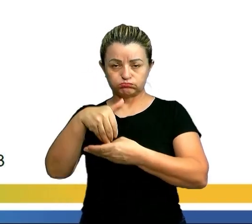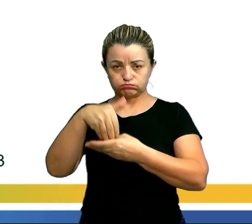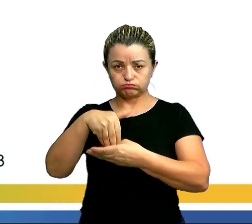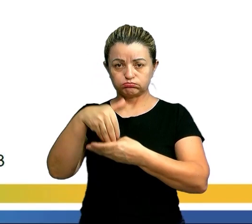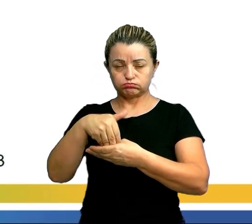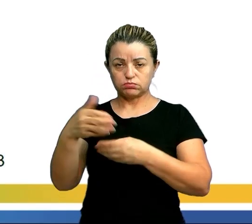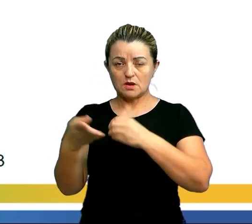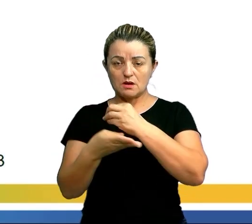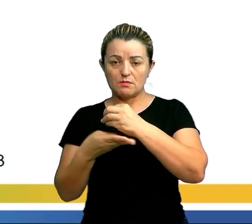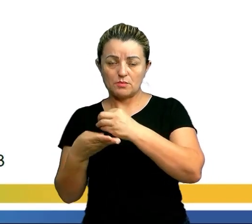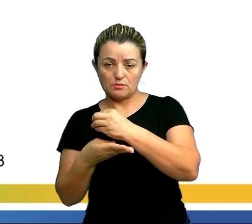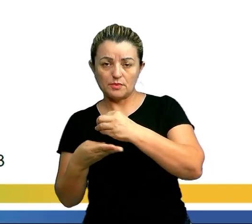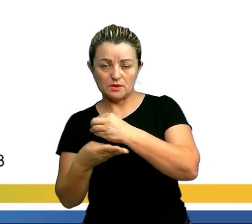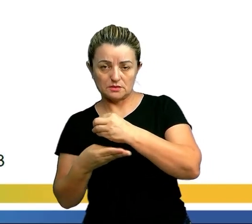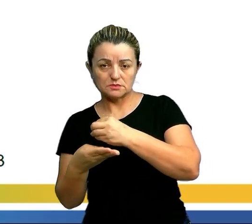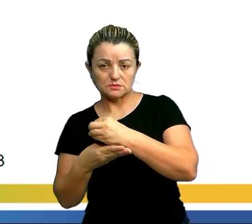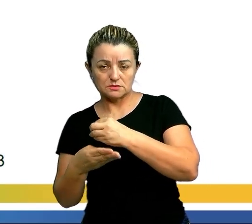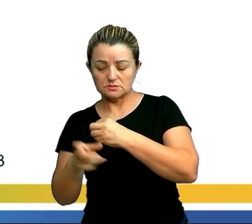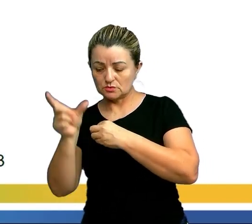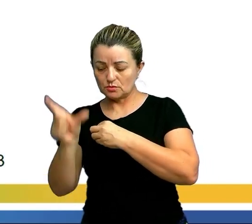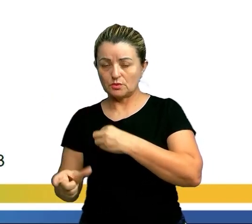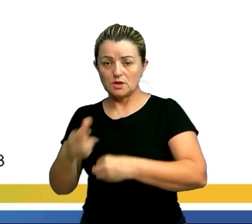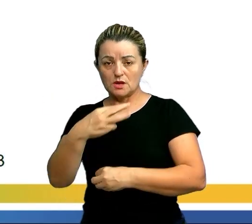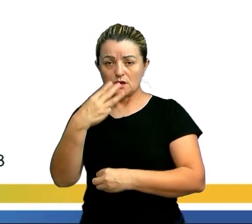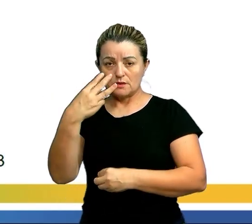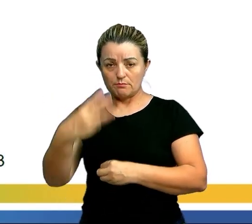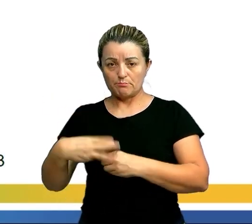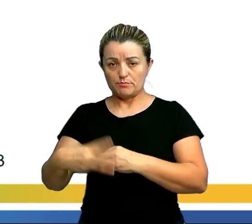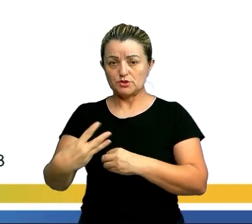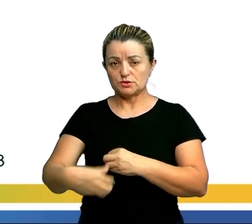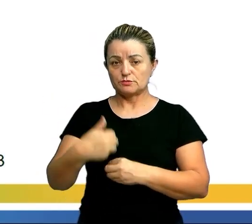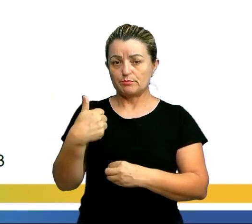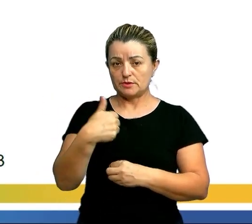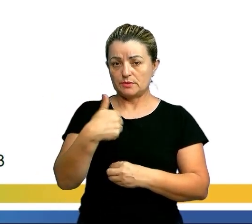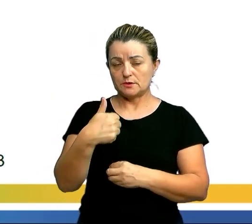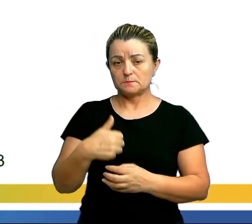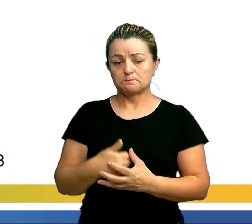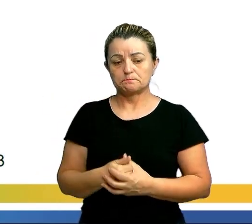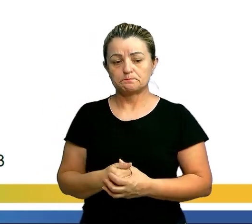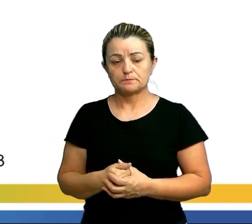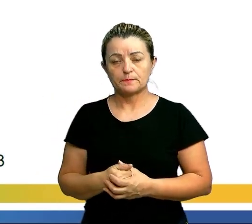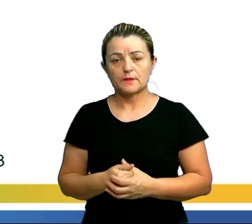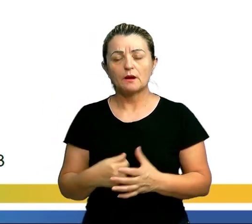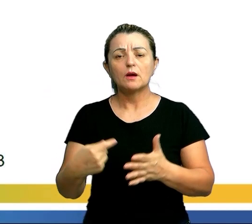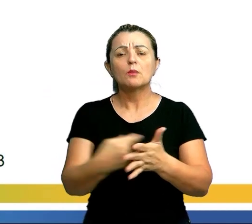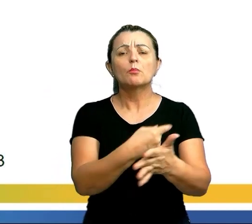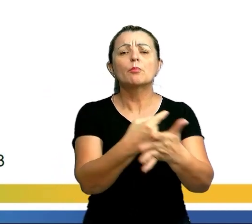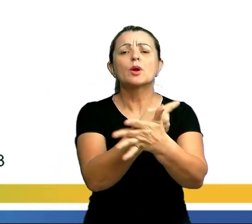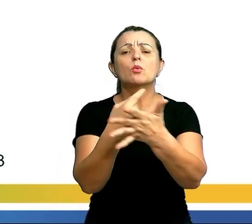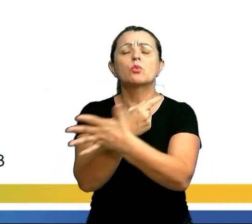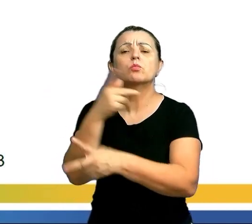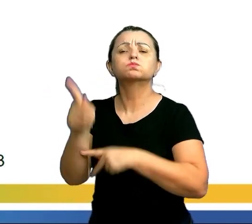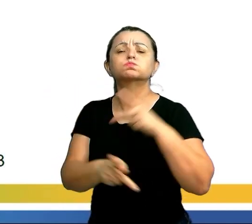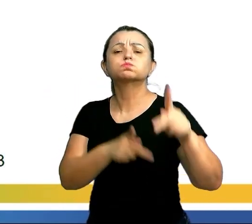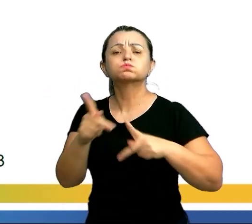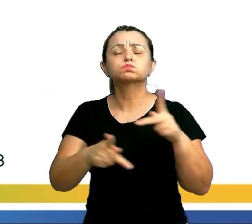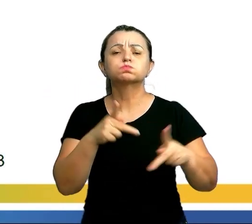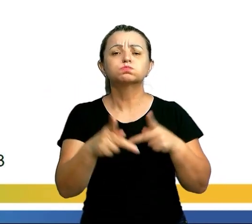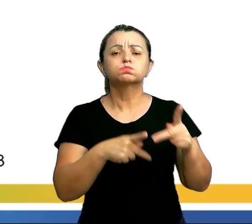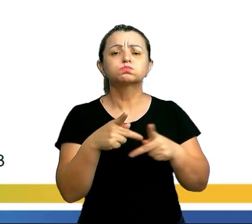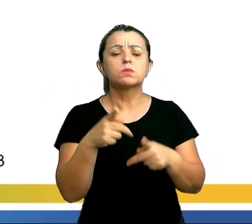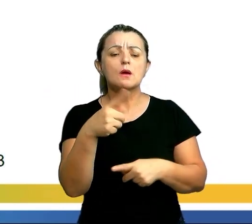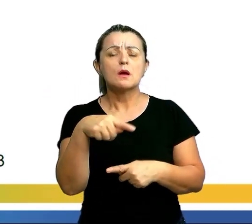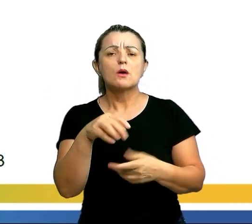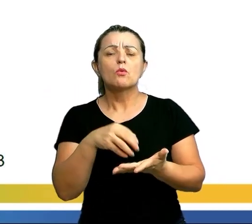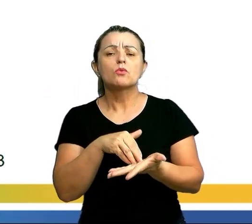basicamente corroborado pelo então primeiro-ministro, que era o David Cameron, perguntando para a população se eles